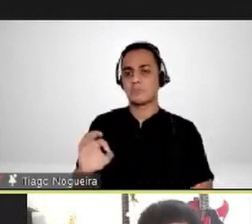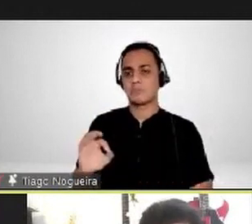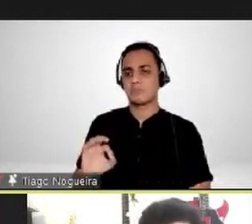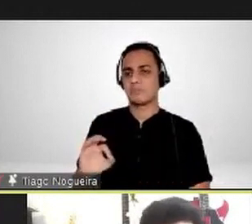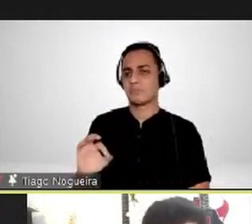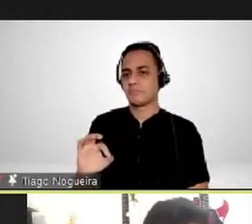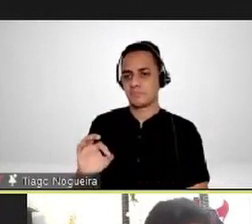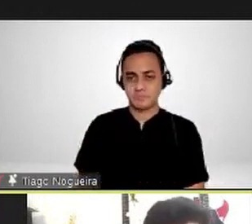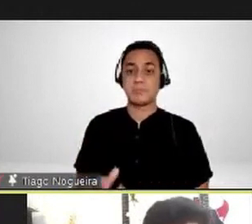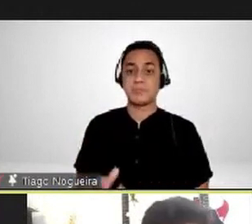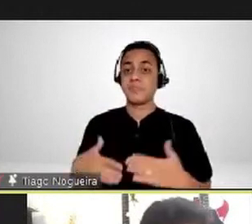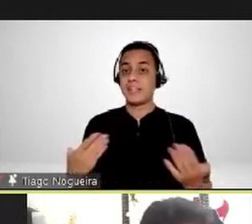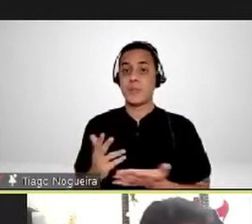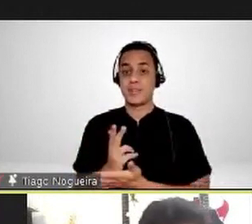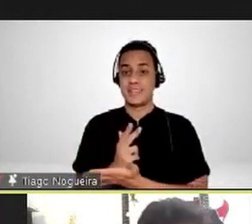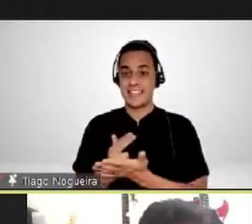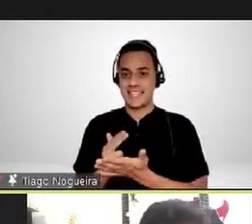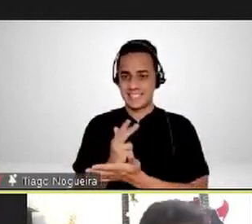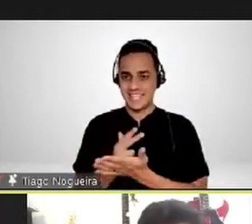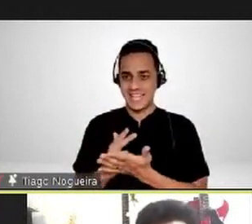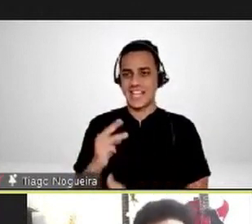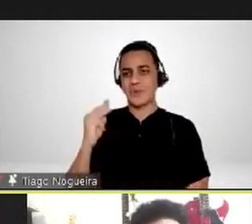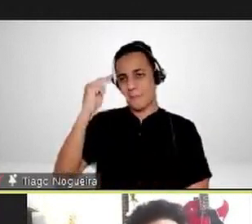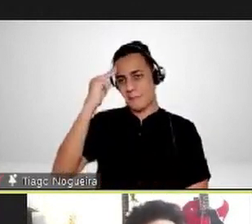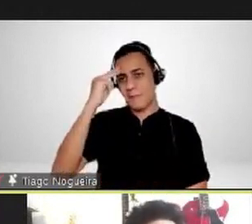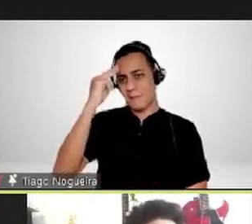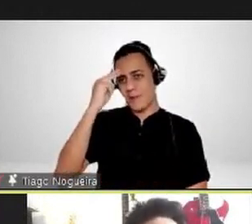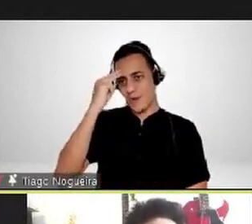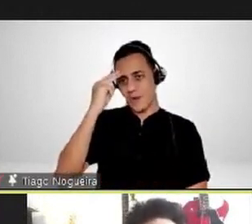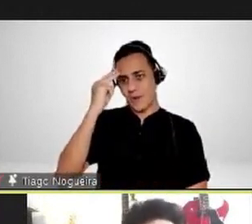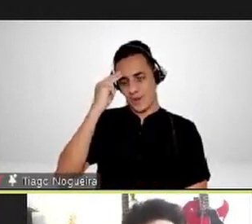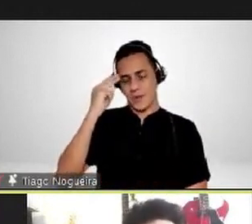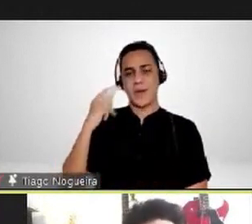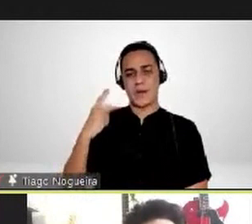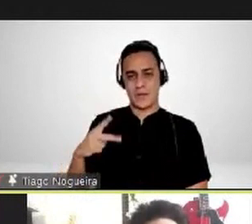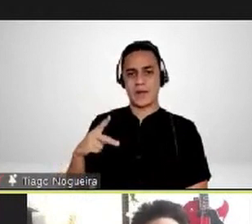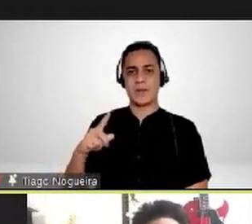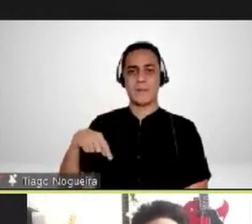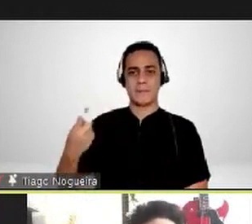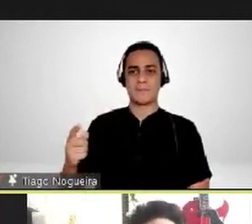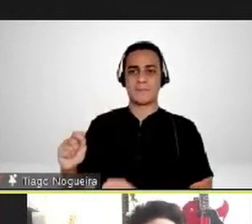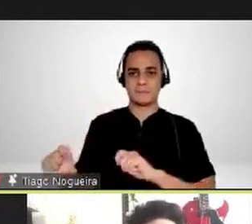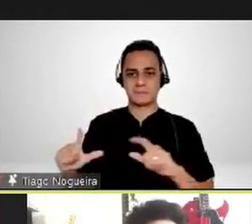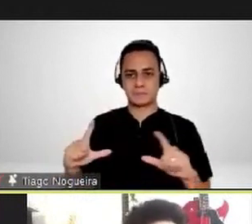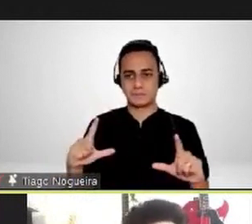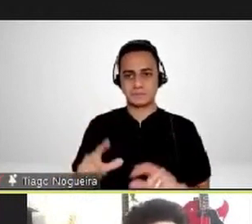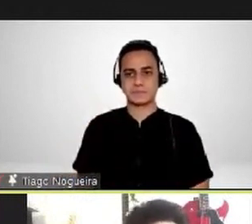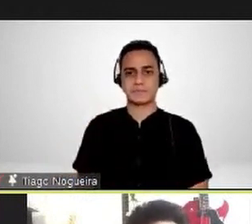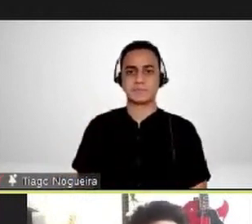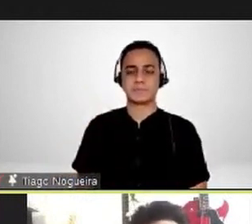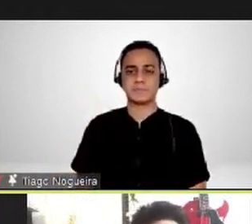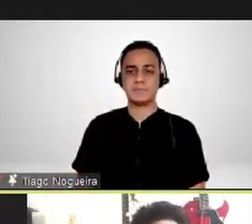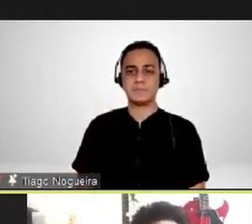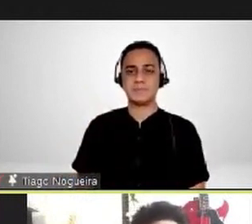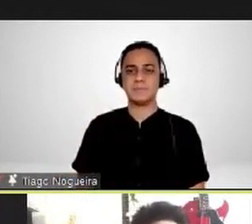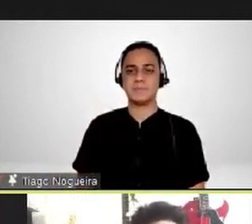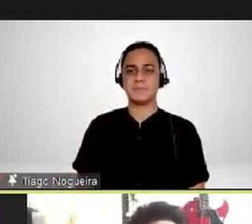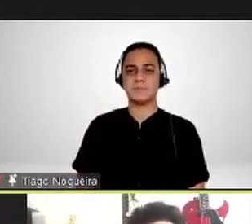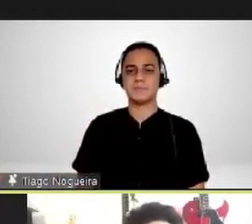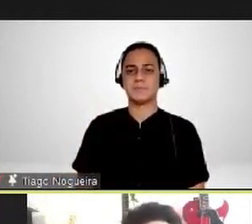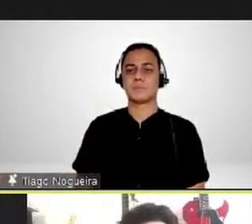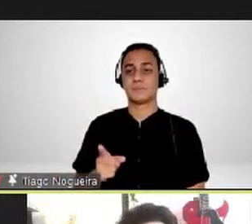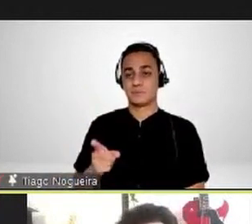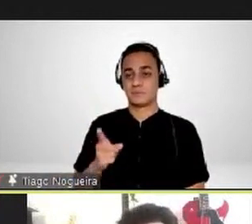memória, para o seguinte slide, por favor. O desenho de memória, ele